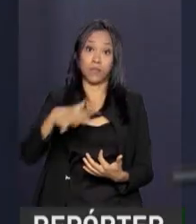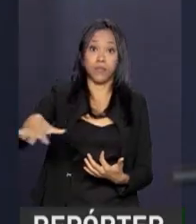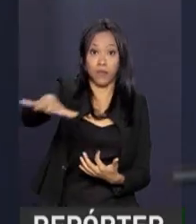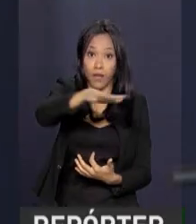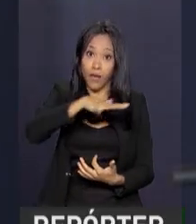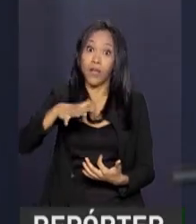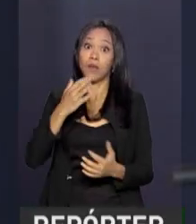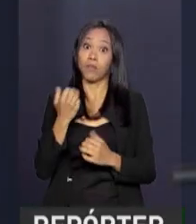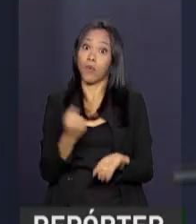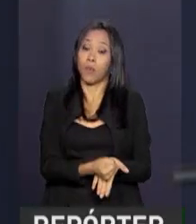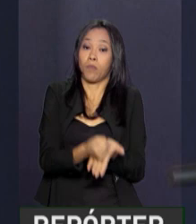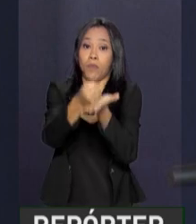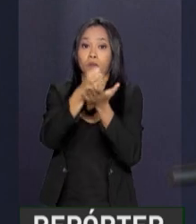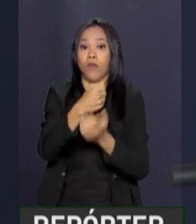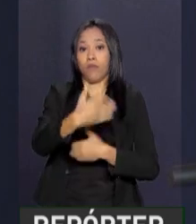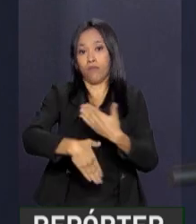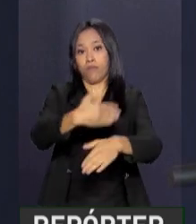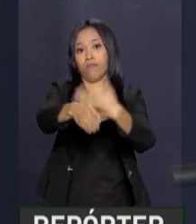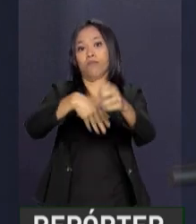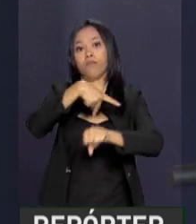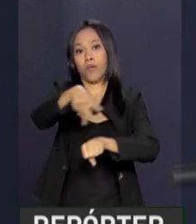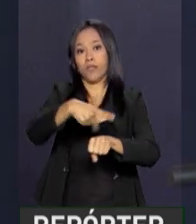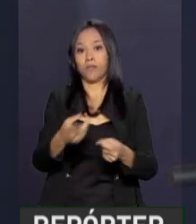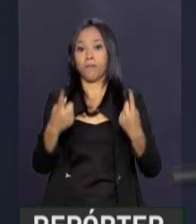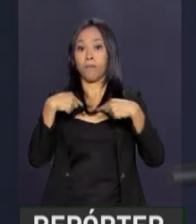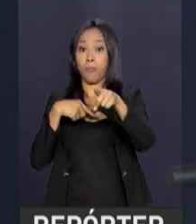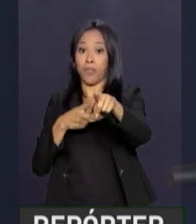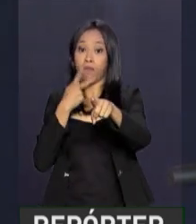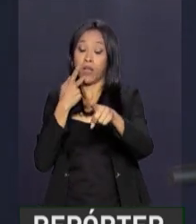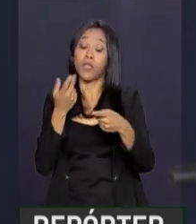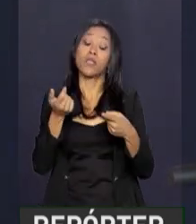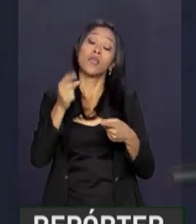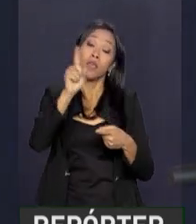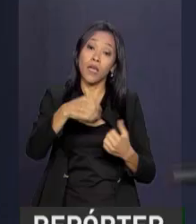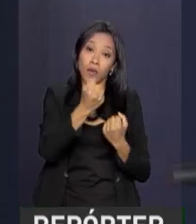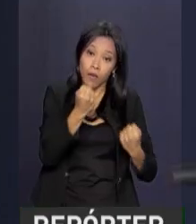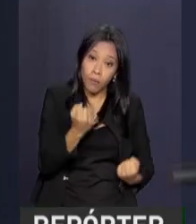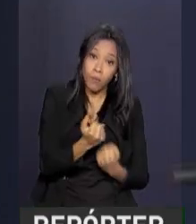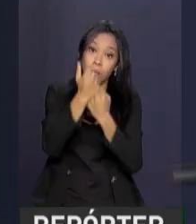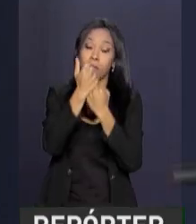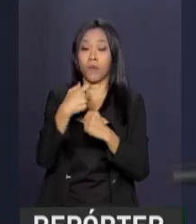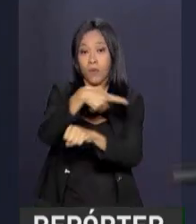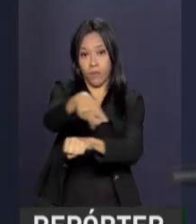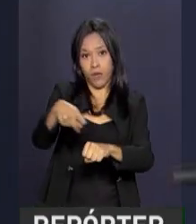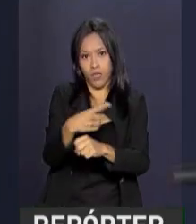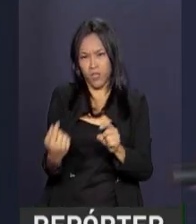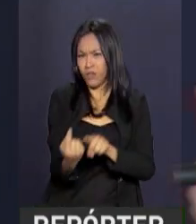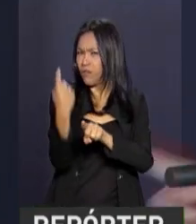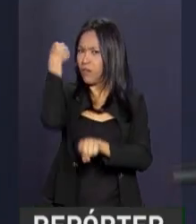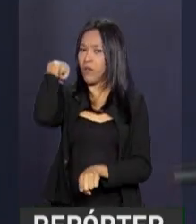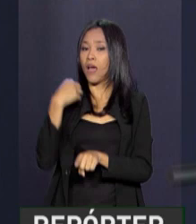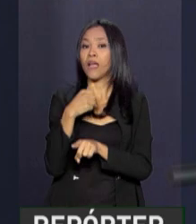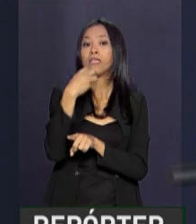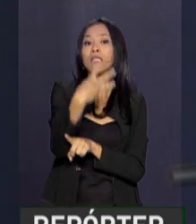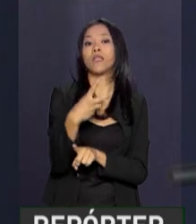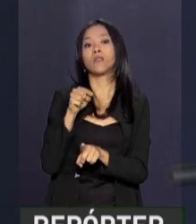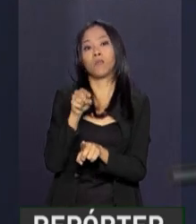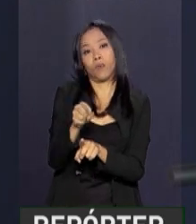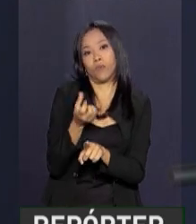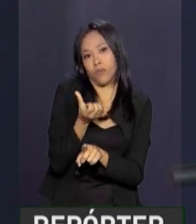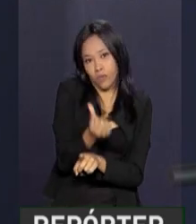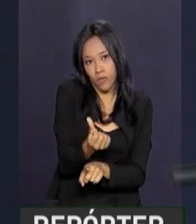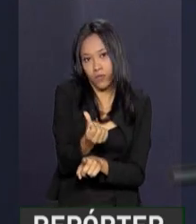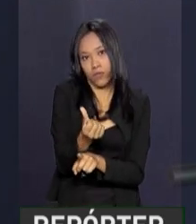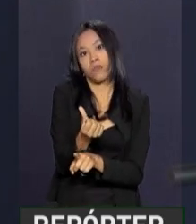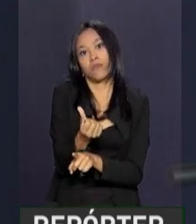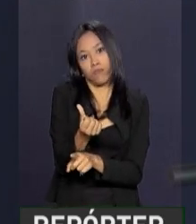país. O agronegócio em geral, que tem sido um dos sustentáculos do PIB brasileiro. No passado era 3,6. No